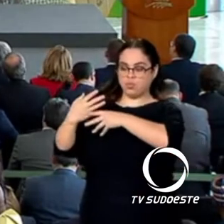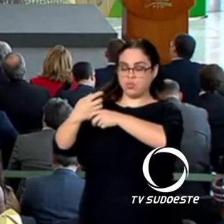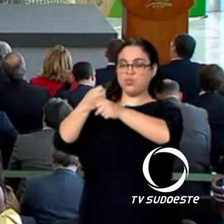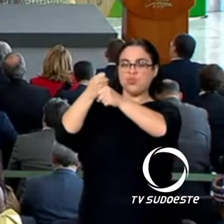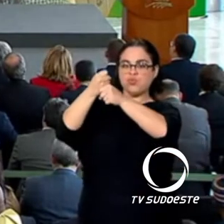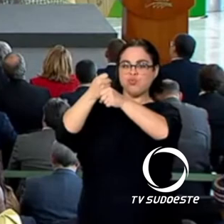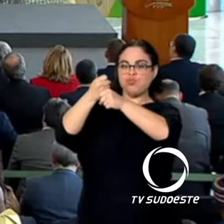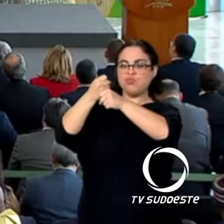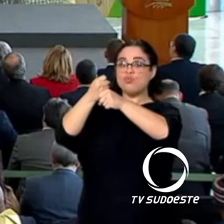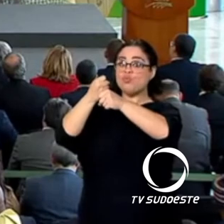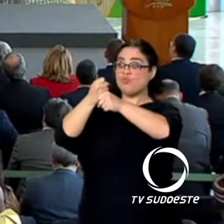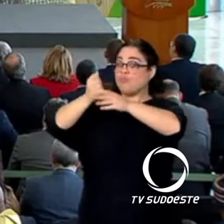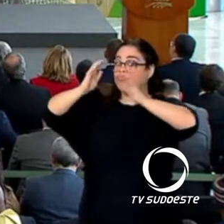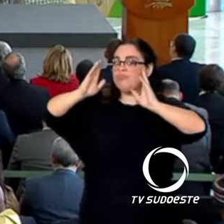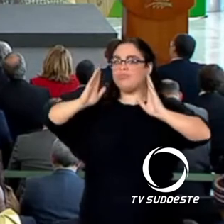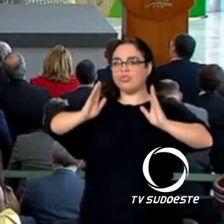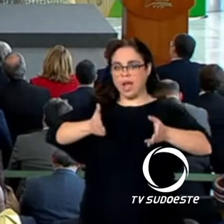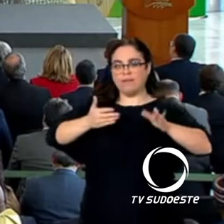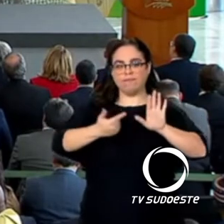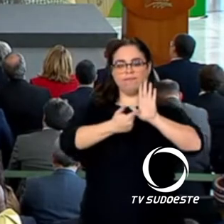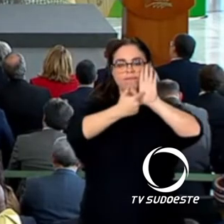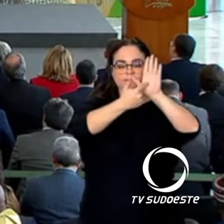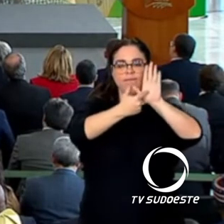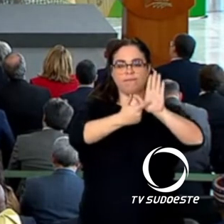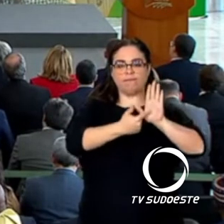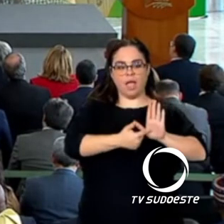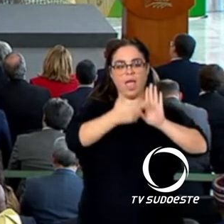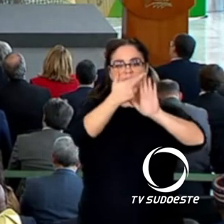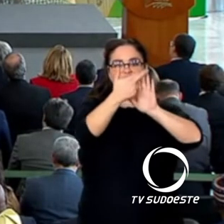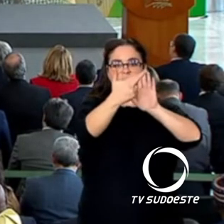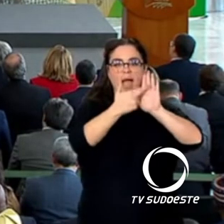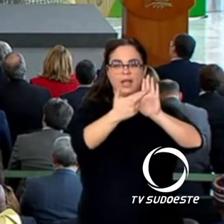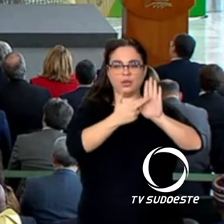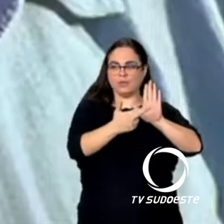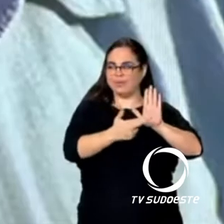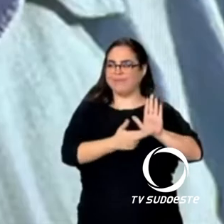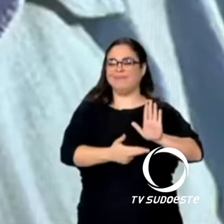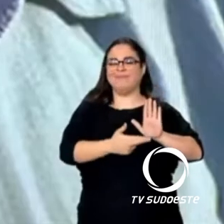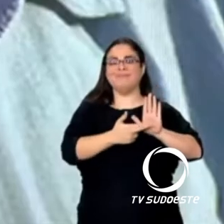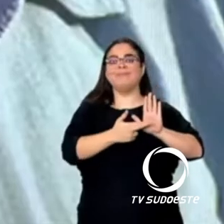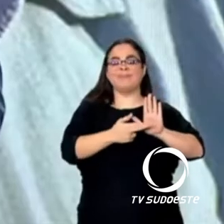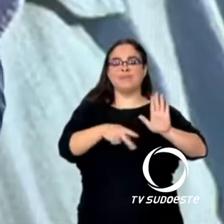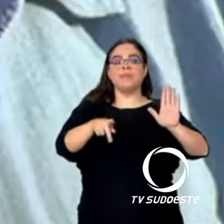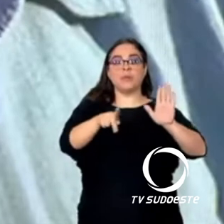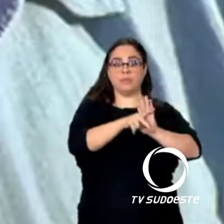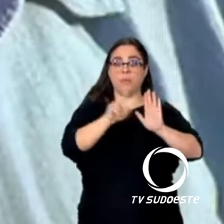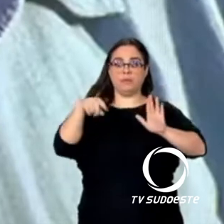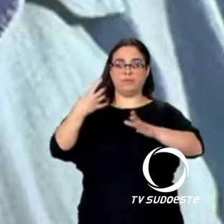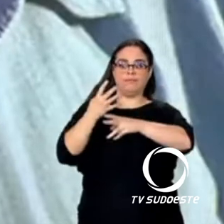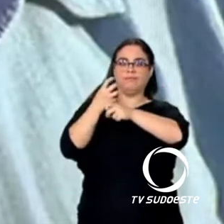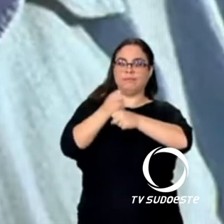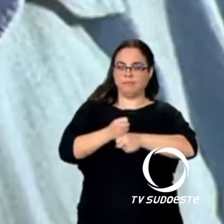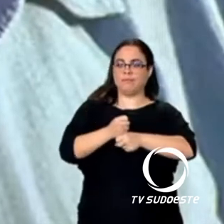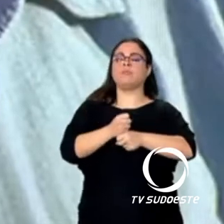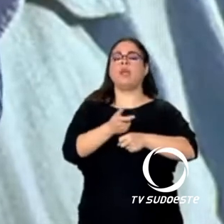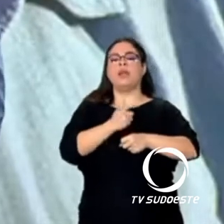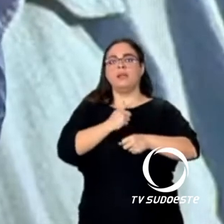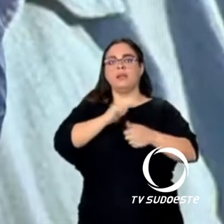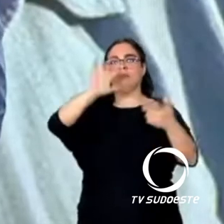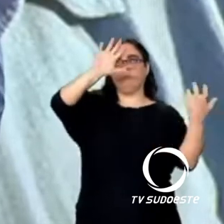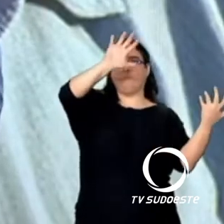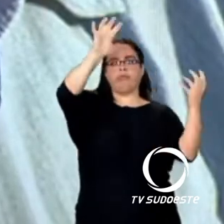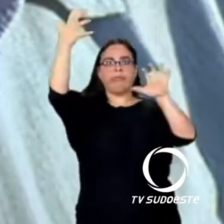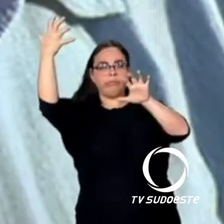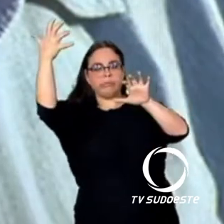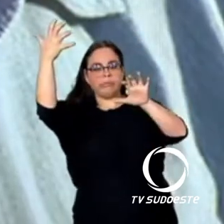agricultura o ministro da Agricultura Carlos Fávero fez uma avaliação do setor apesar de crises climáticas quebras